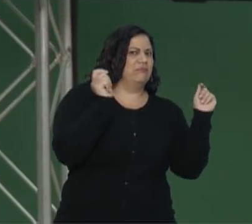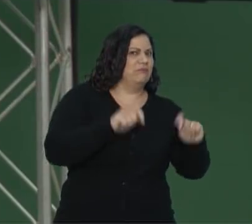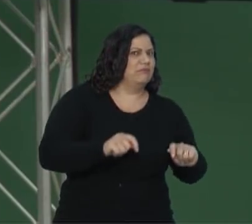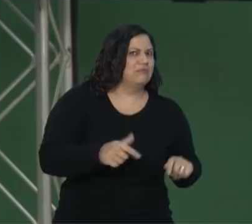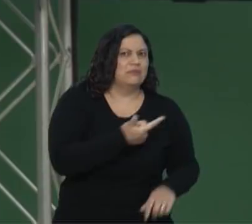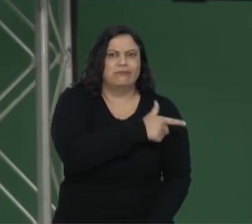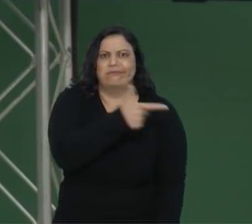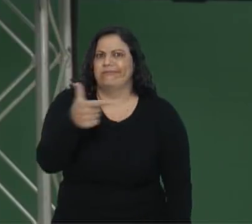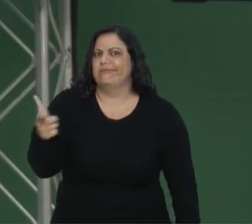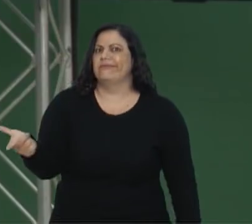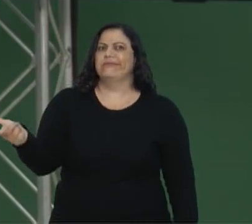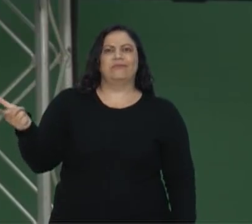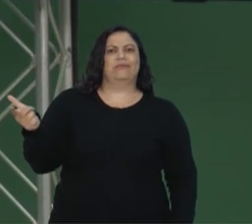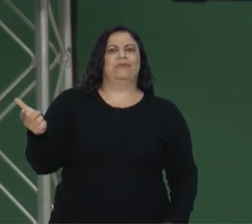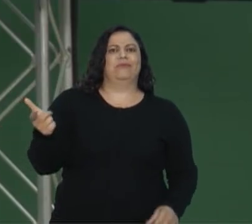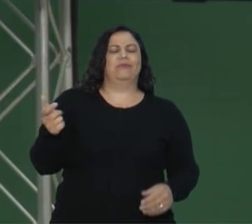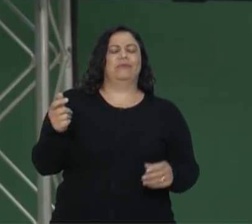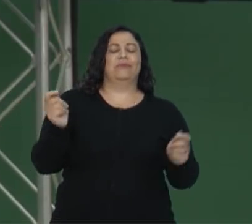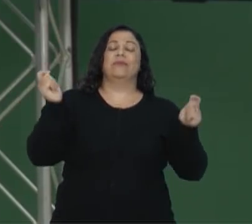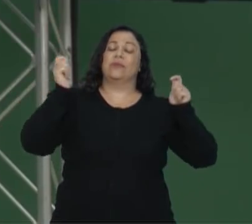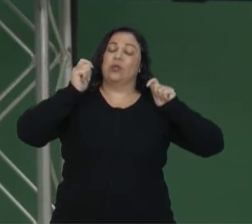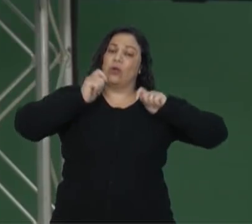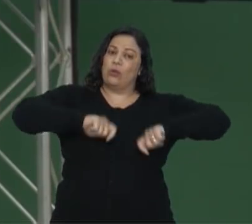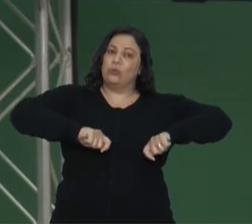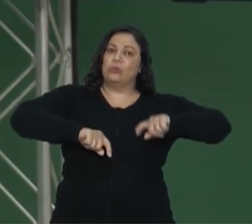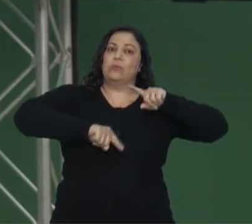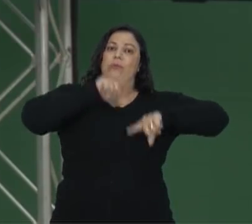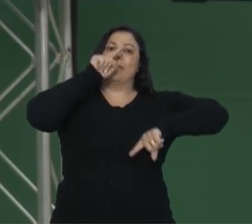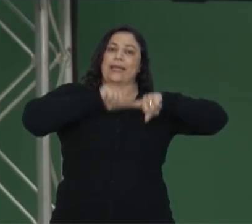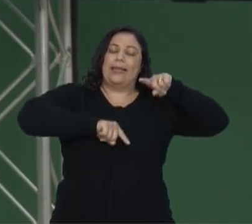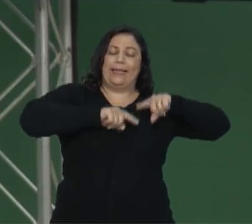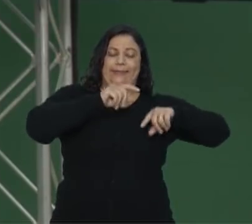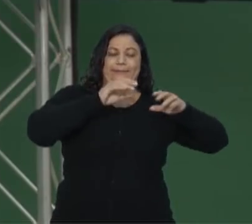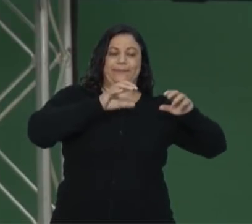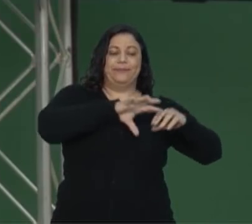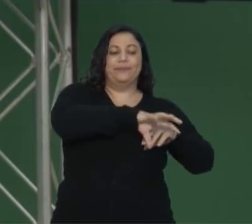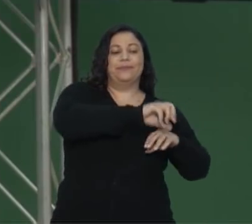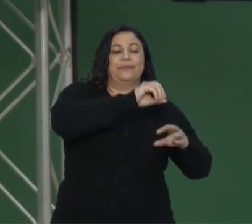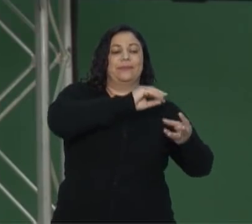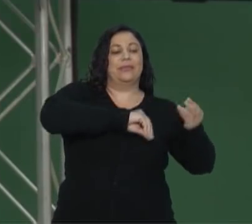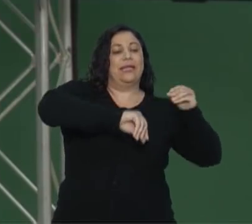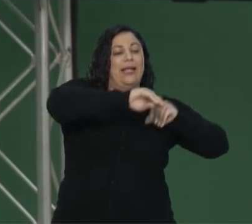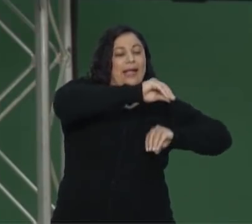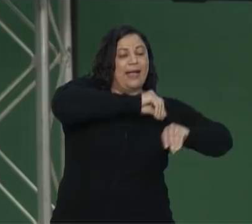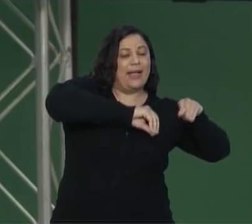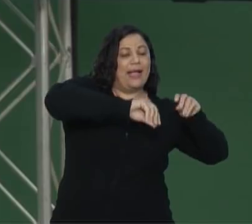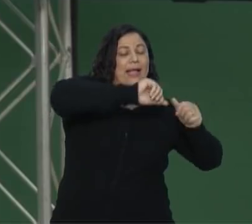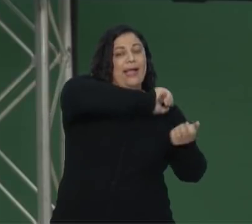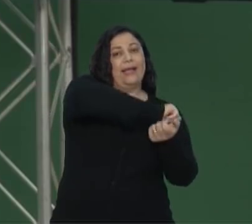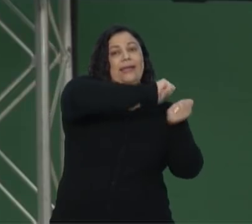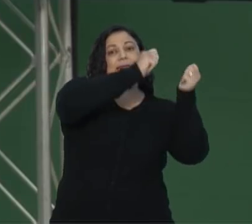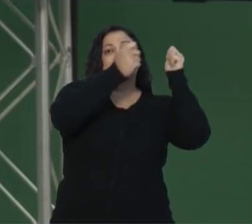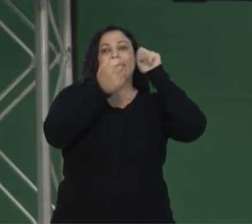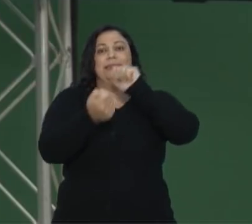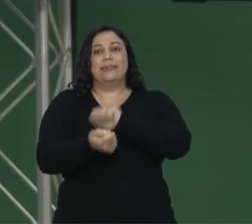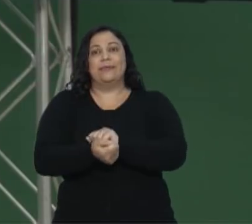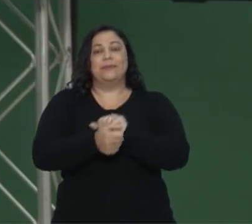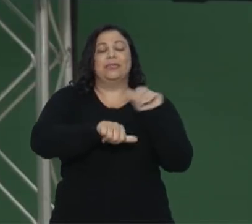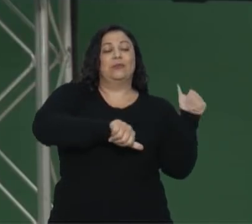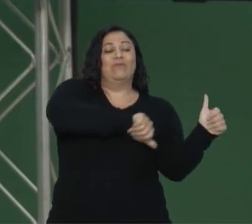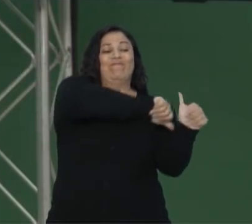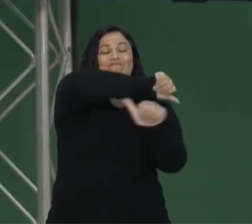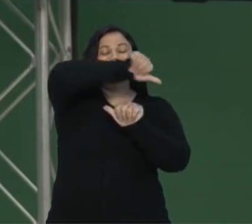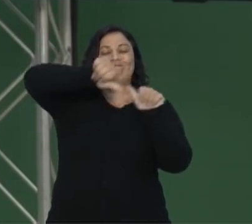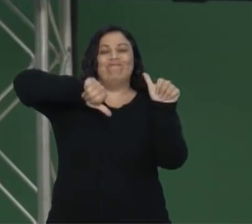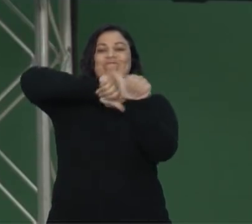a matéria-prima, que é da natureza, mas eu tenho toda uma transformação para chegar nesse produto. Então,